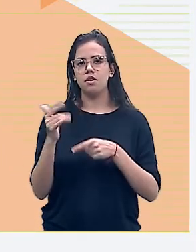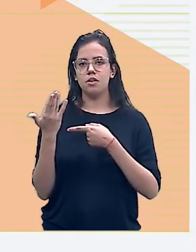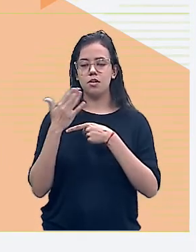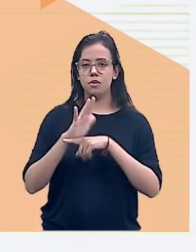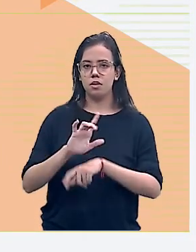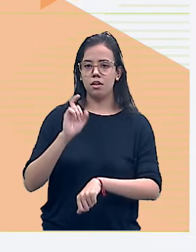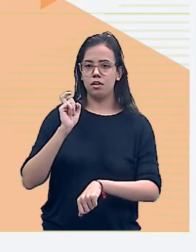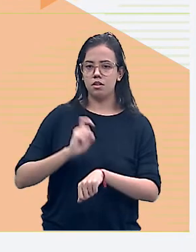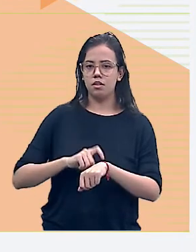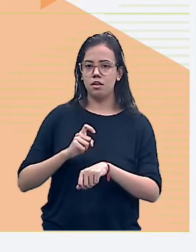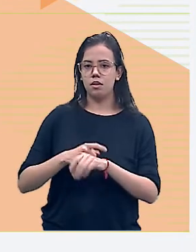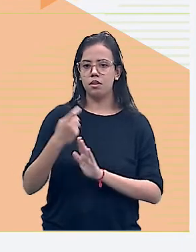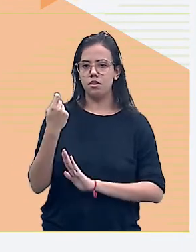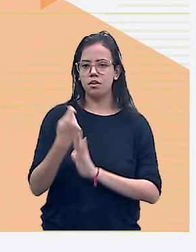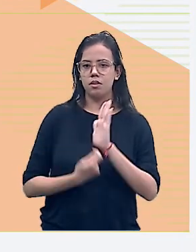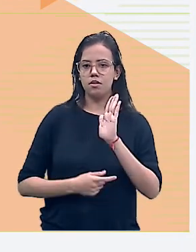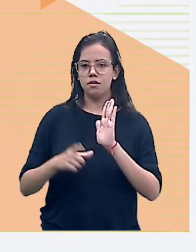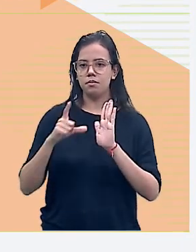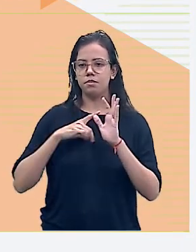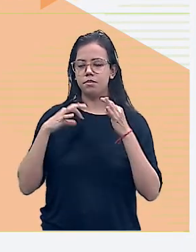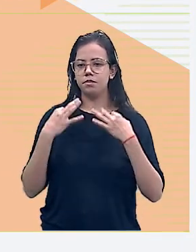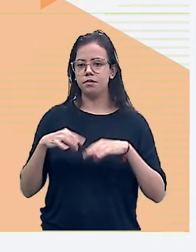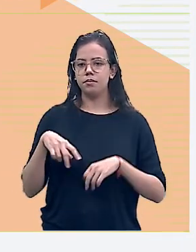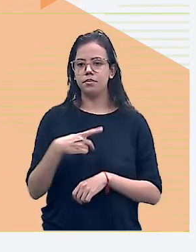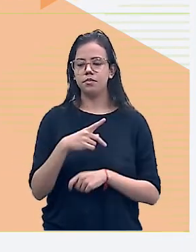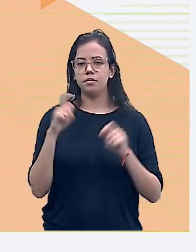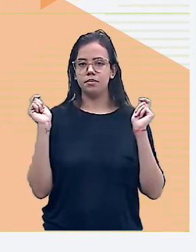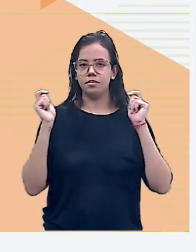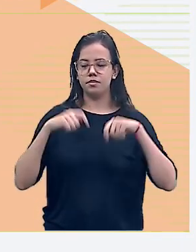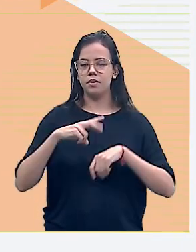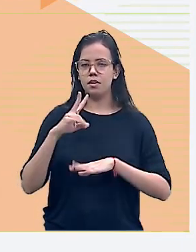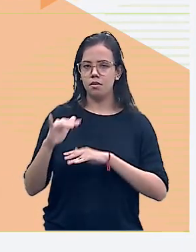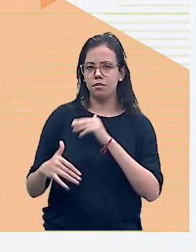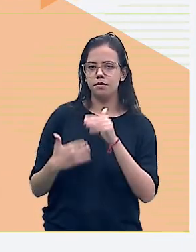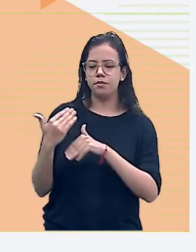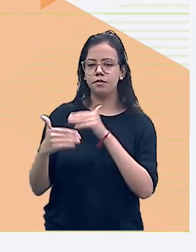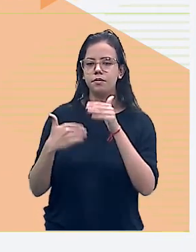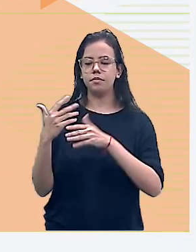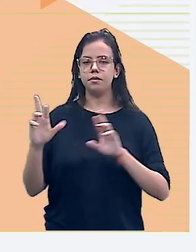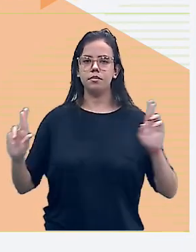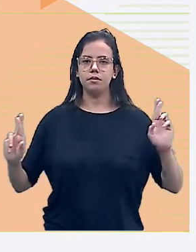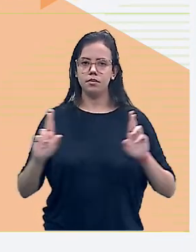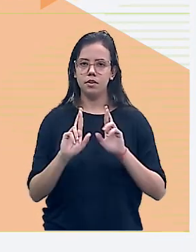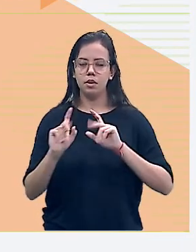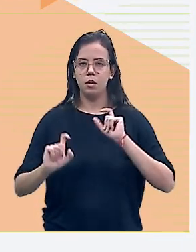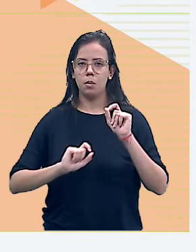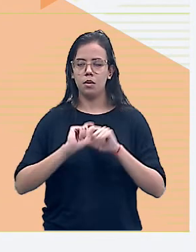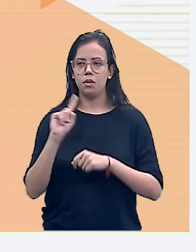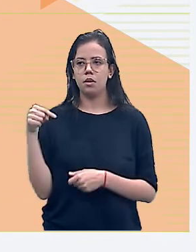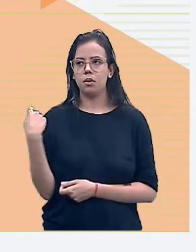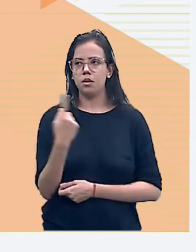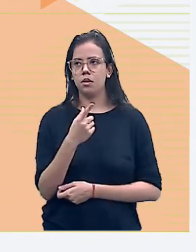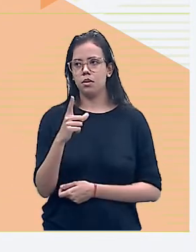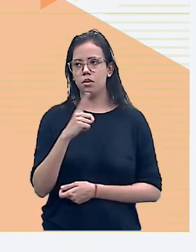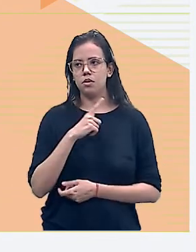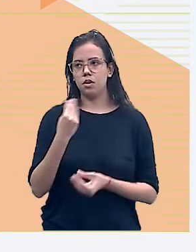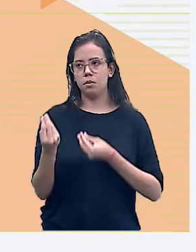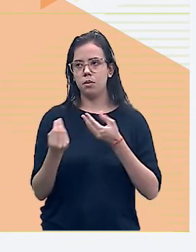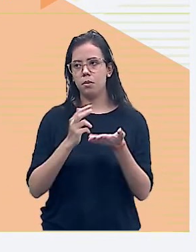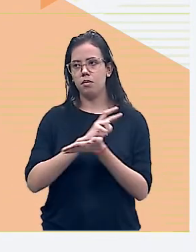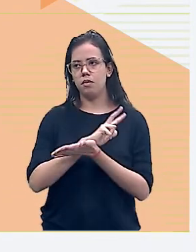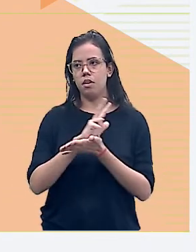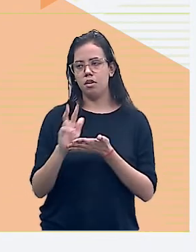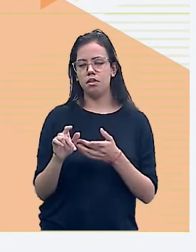na hora da redação eu tenho certeza que eu tô competência vai dar uma evoluída em relação aquilo que nós temos como